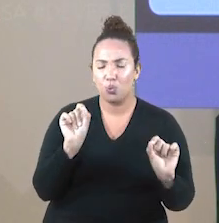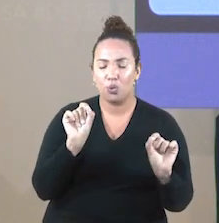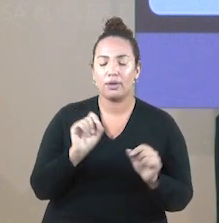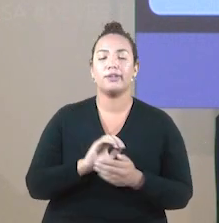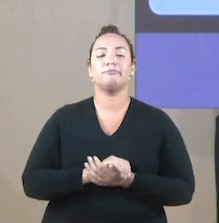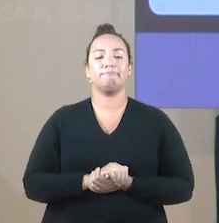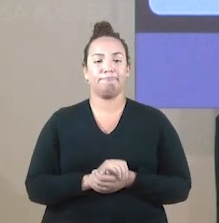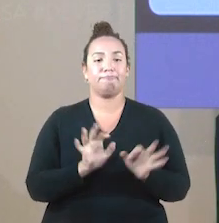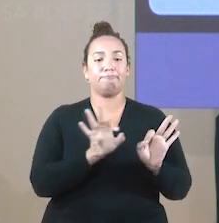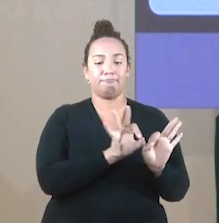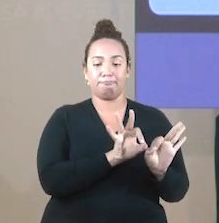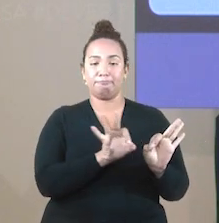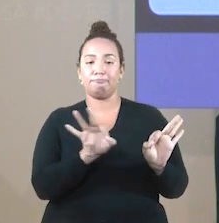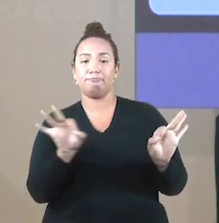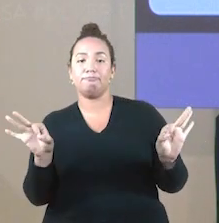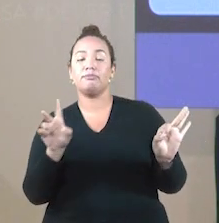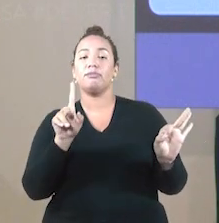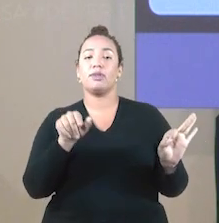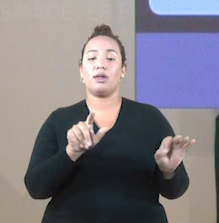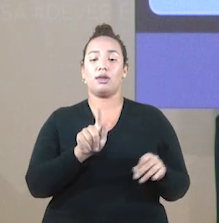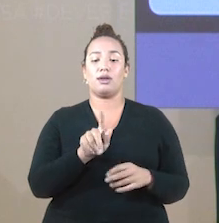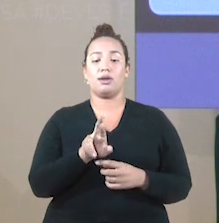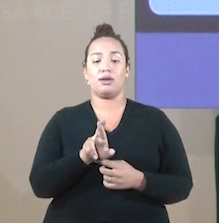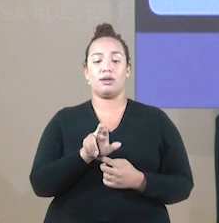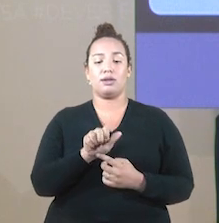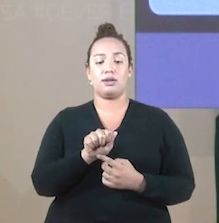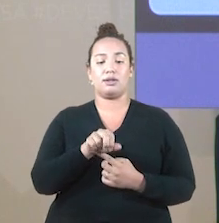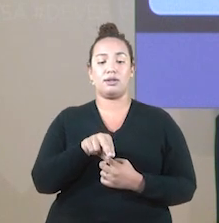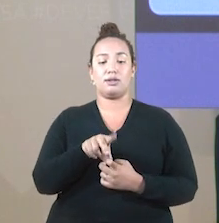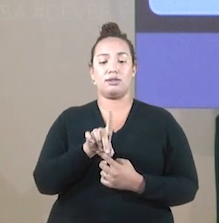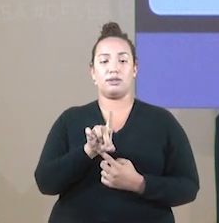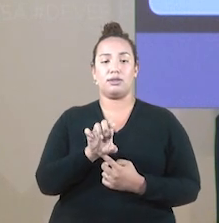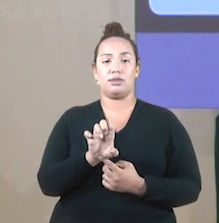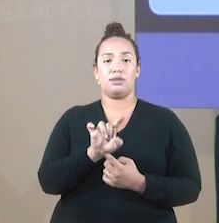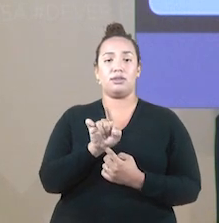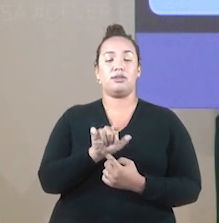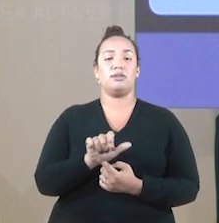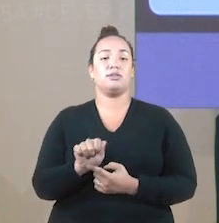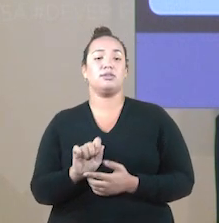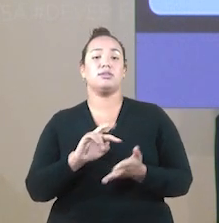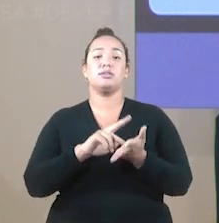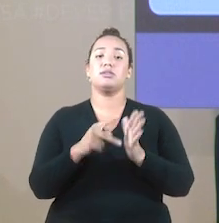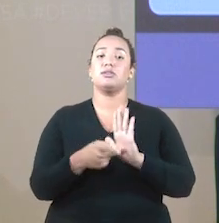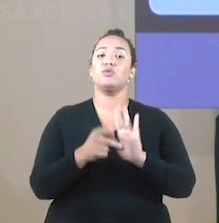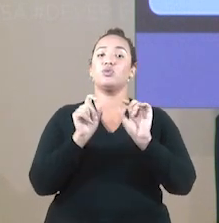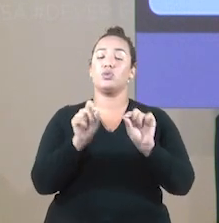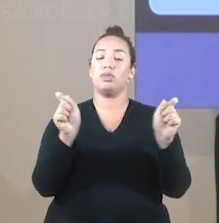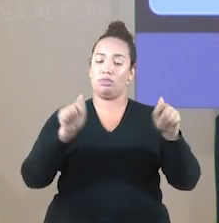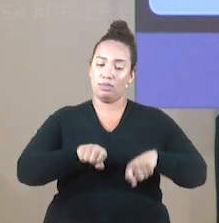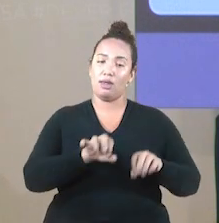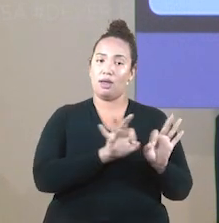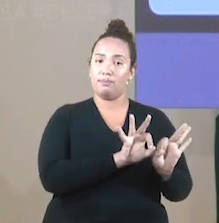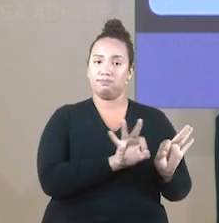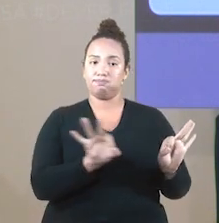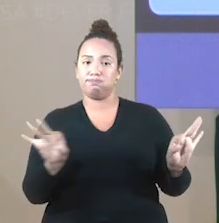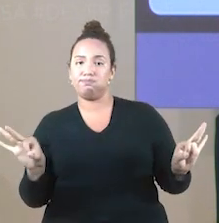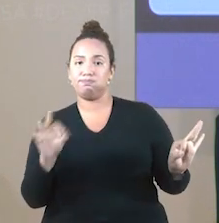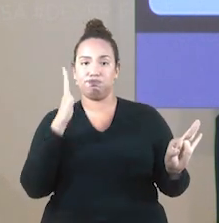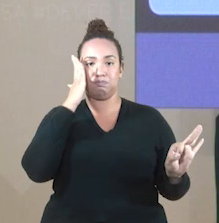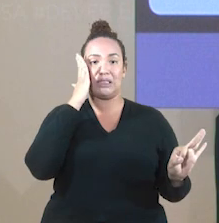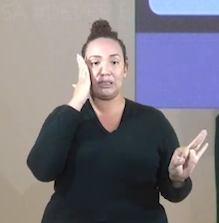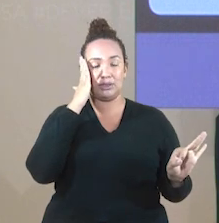O comprimento é uma grandeza. Isso significa que o comprimento pode ser medido.